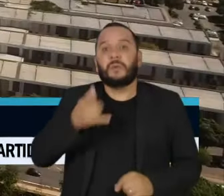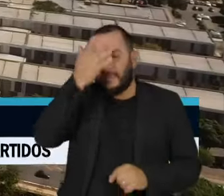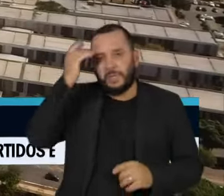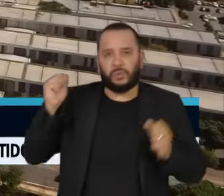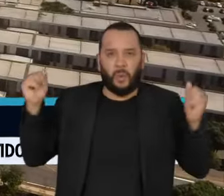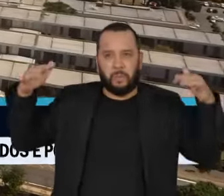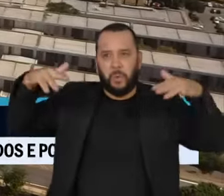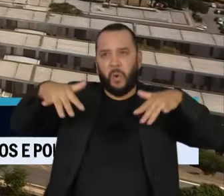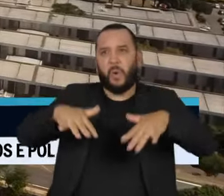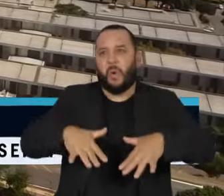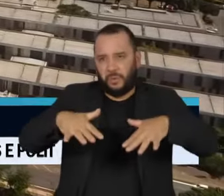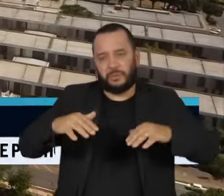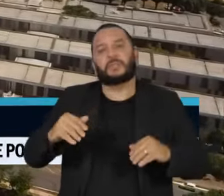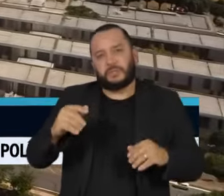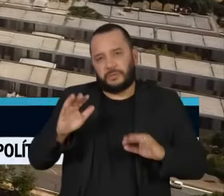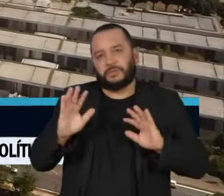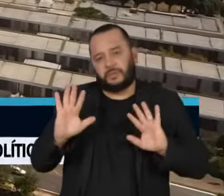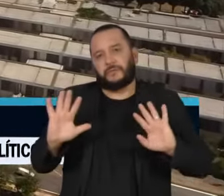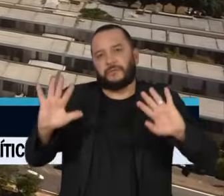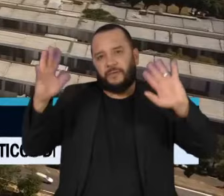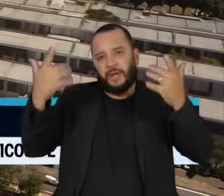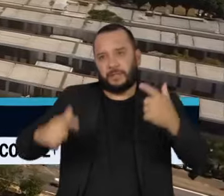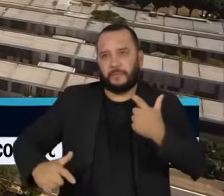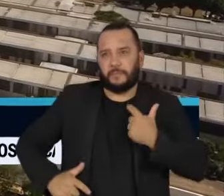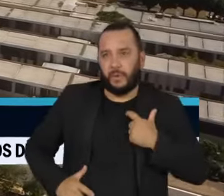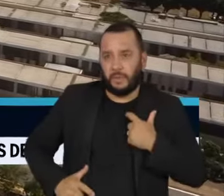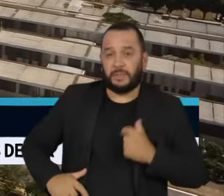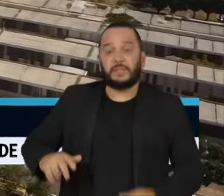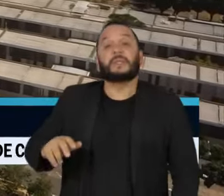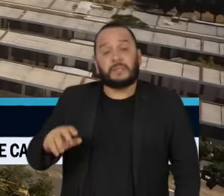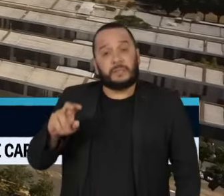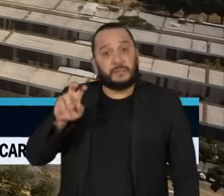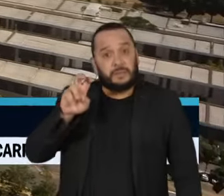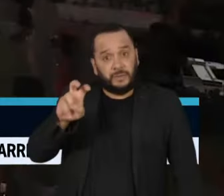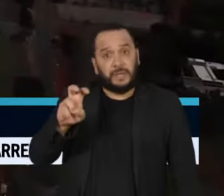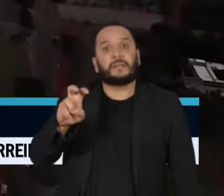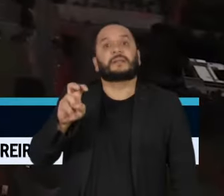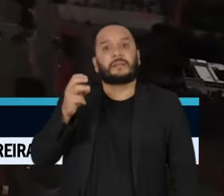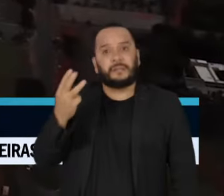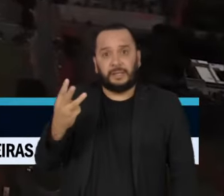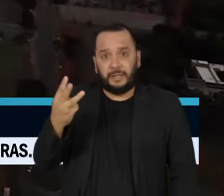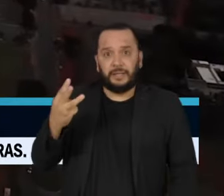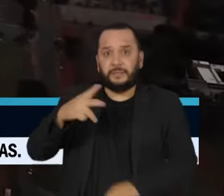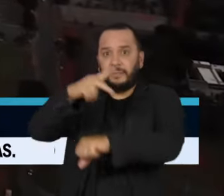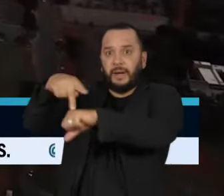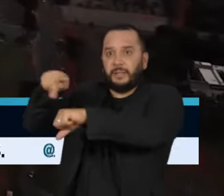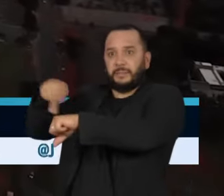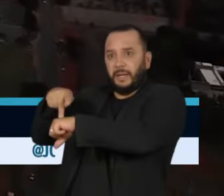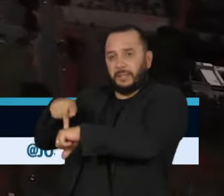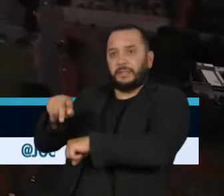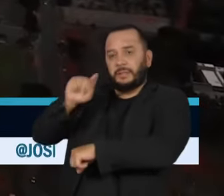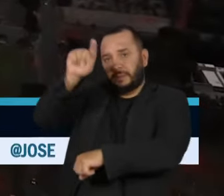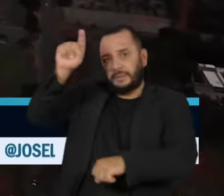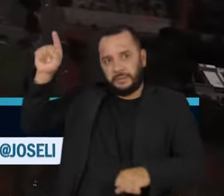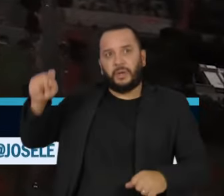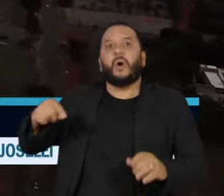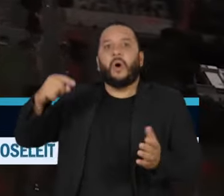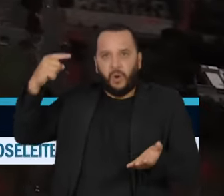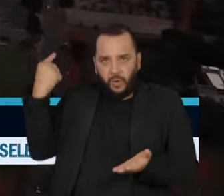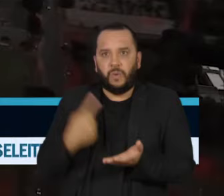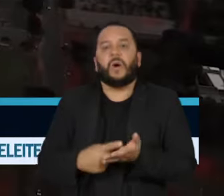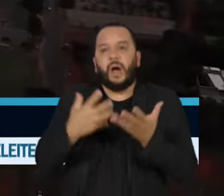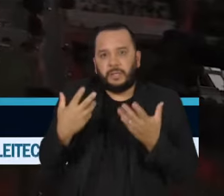para participar dos eventos oficiais. 53 delegações estrangeiras confirmaram presença. E o público estimado é de